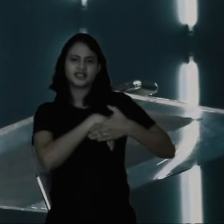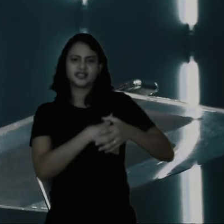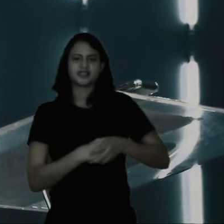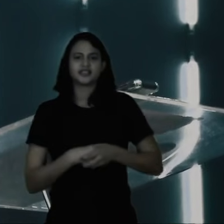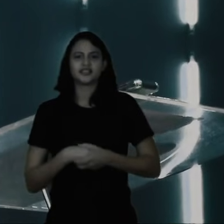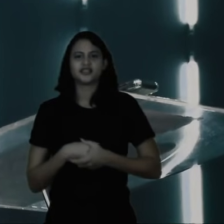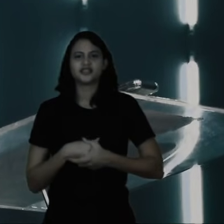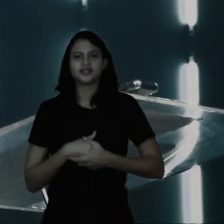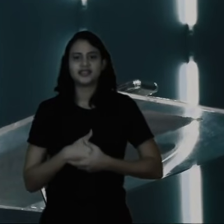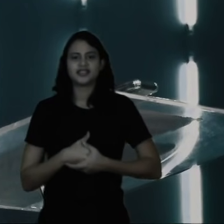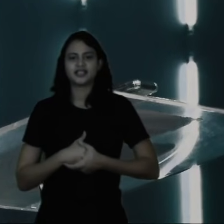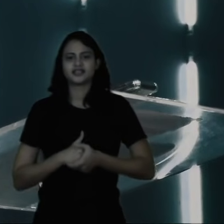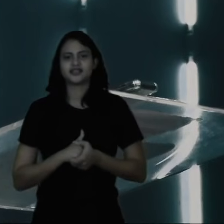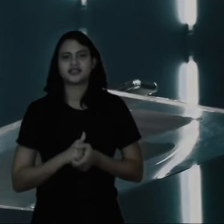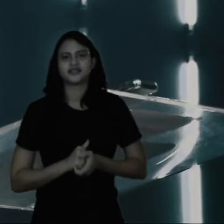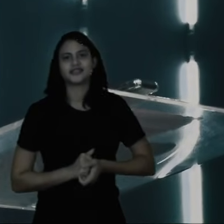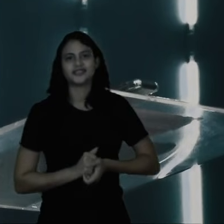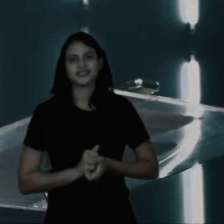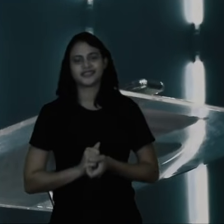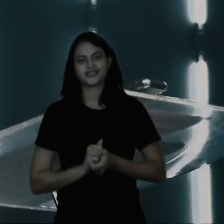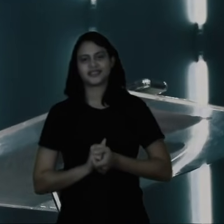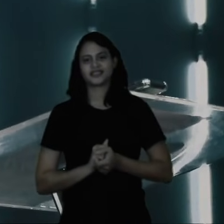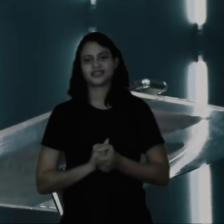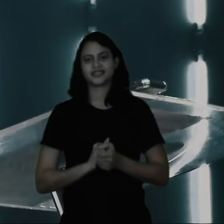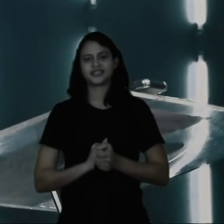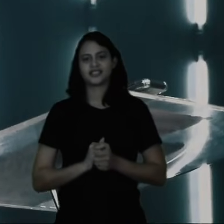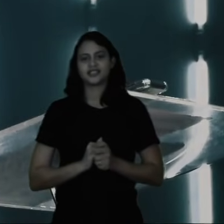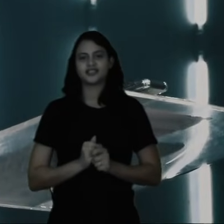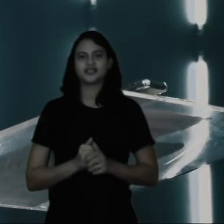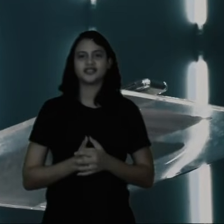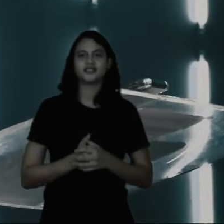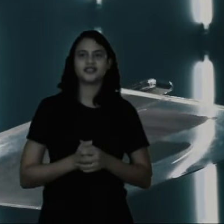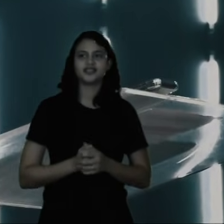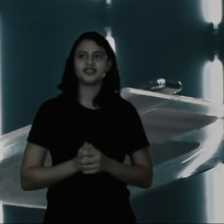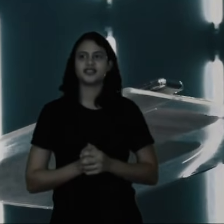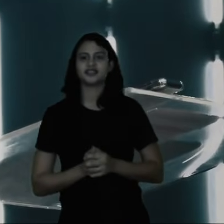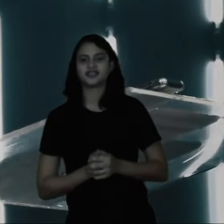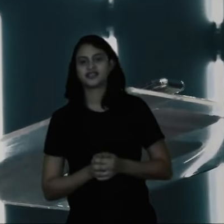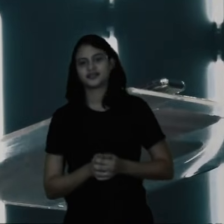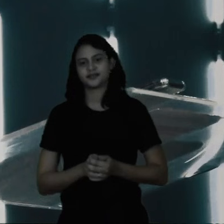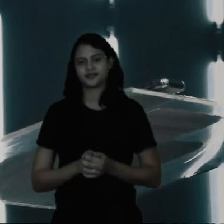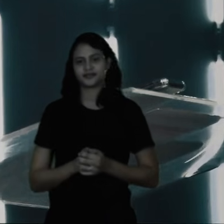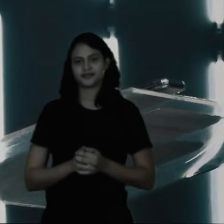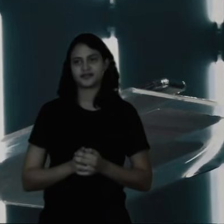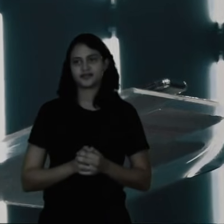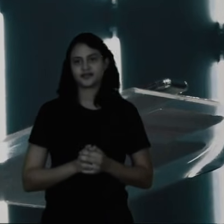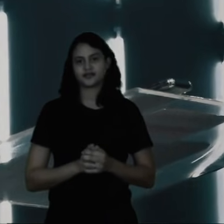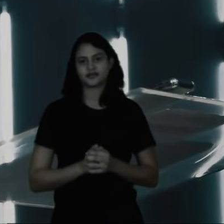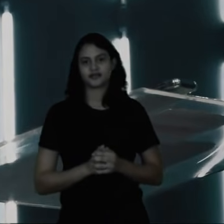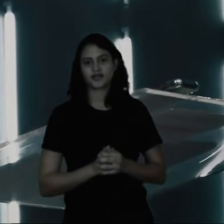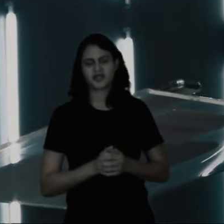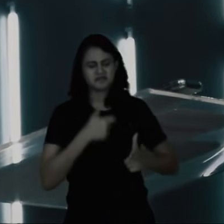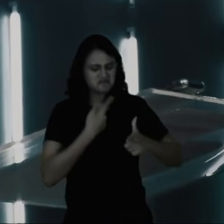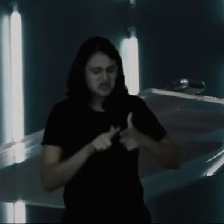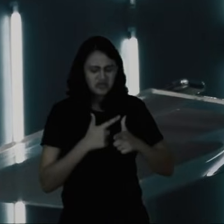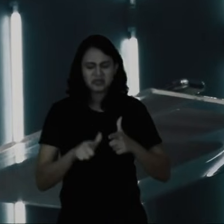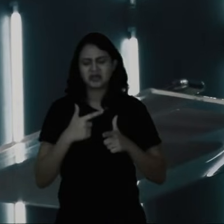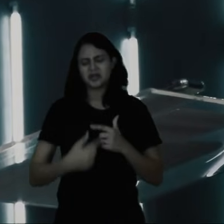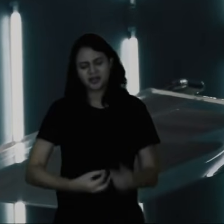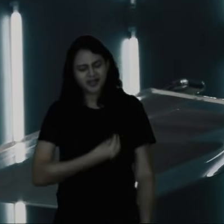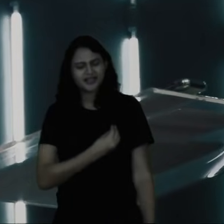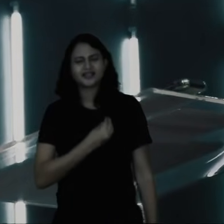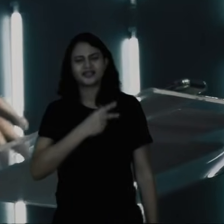E ela causa grandes estragos na vida da pessoa que é atingida